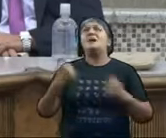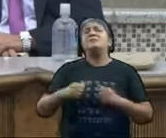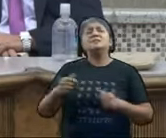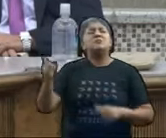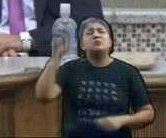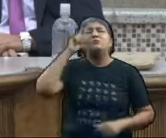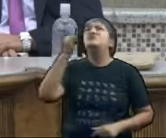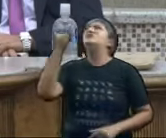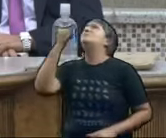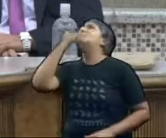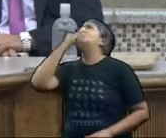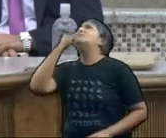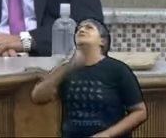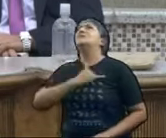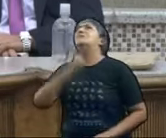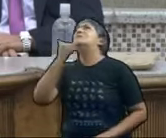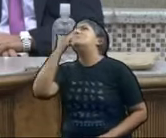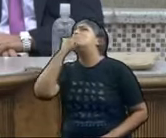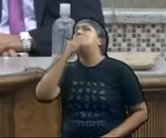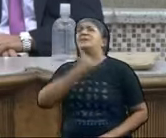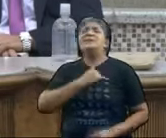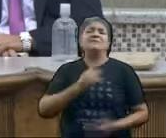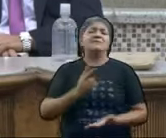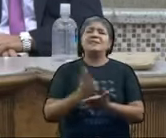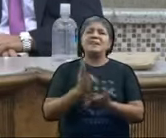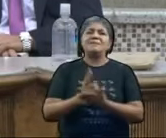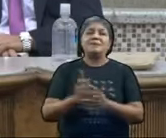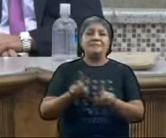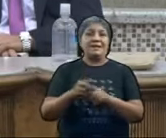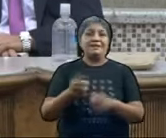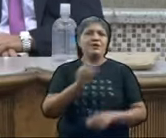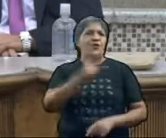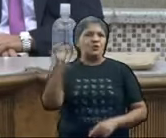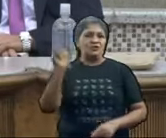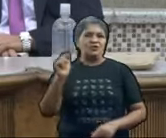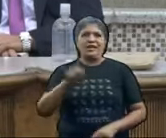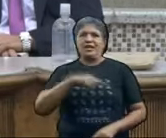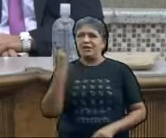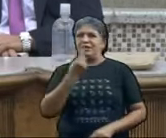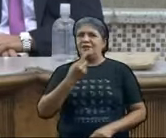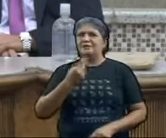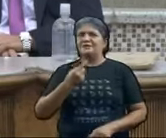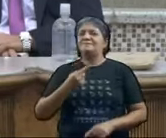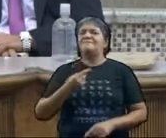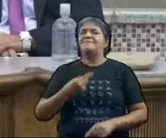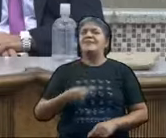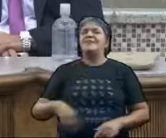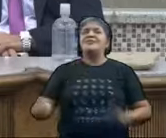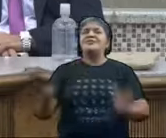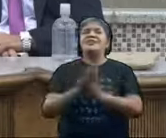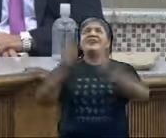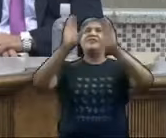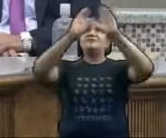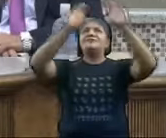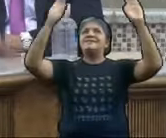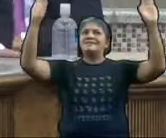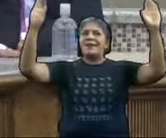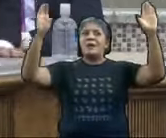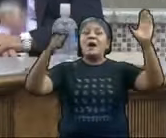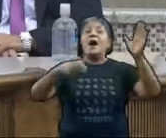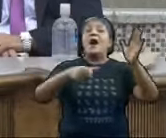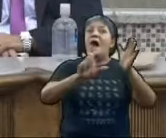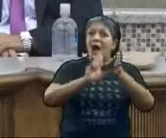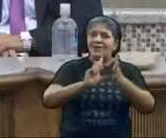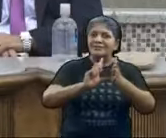nós transpormos lá os portais eternos de Deus, nessa cidade não terá lugar mais para o pecado, não, de jeito